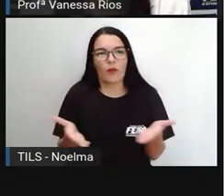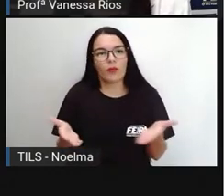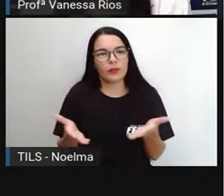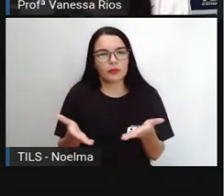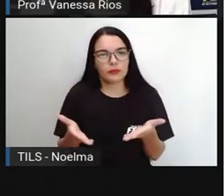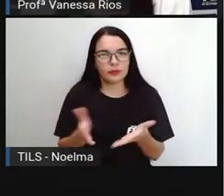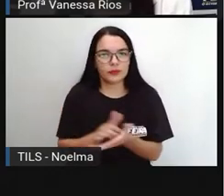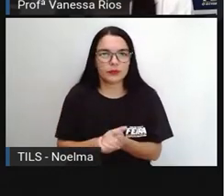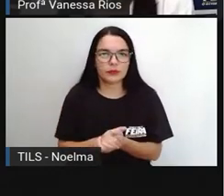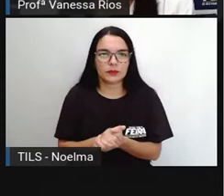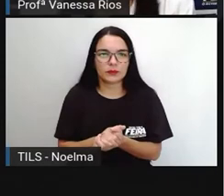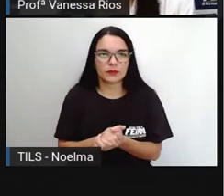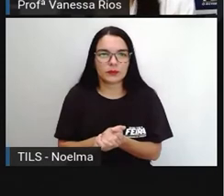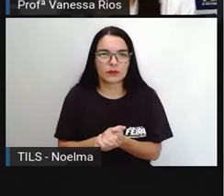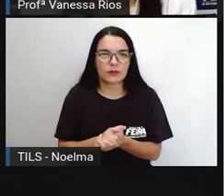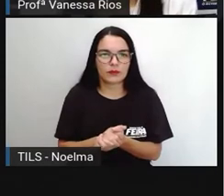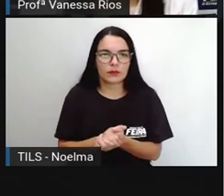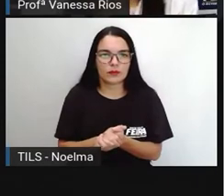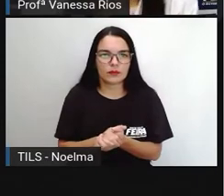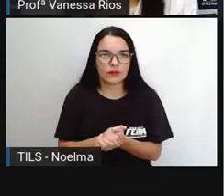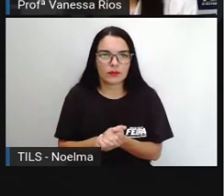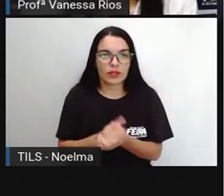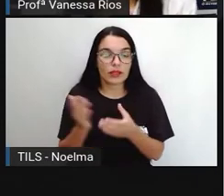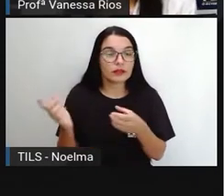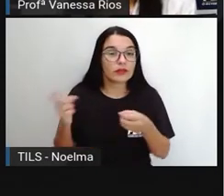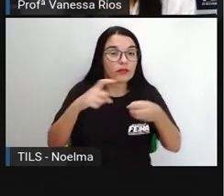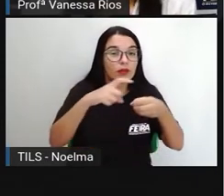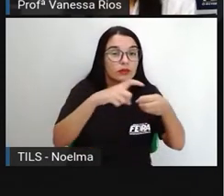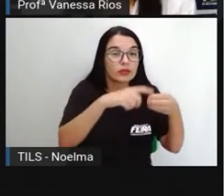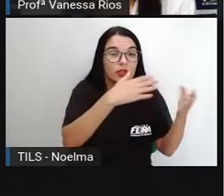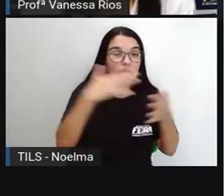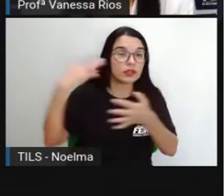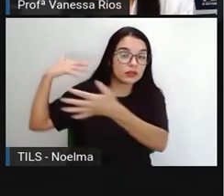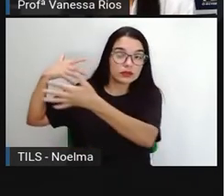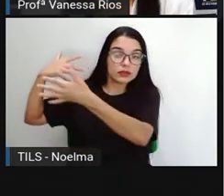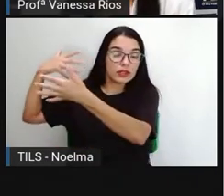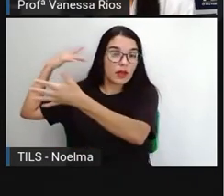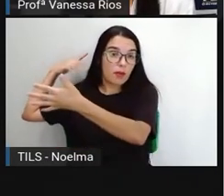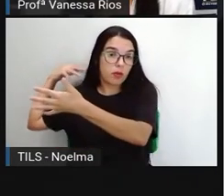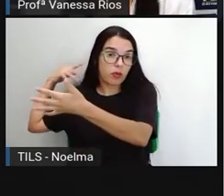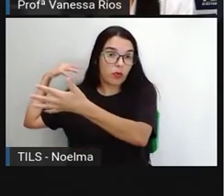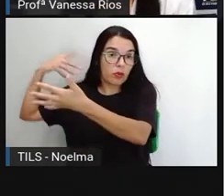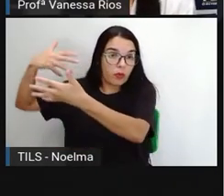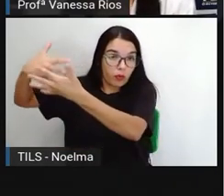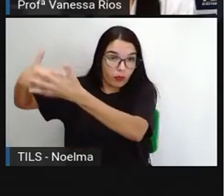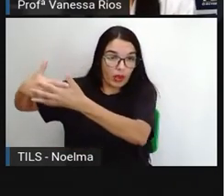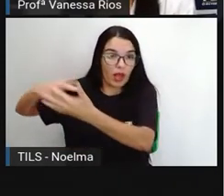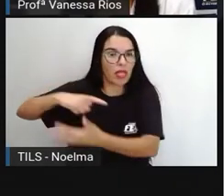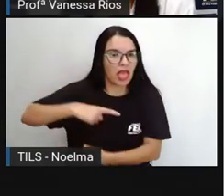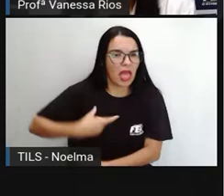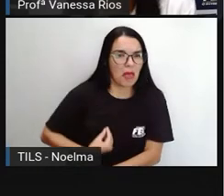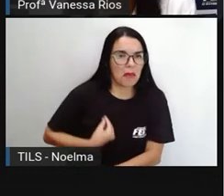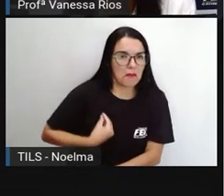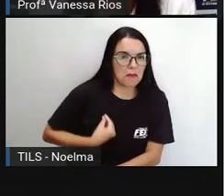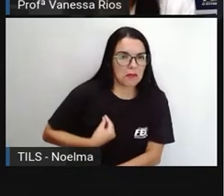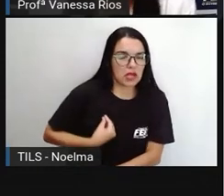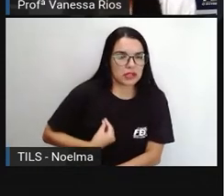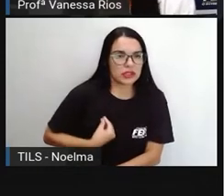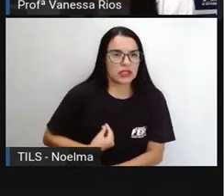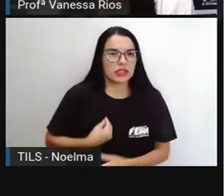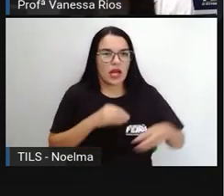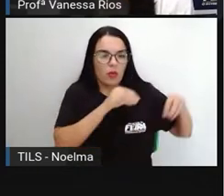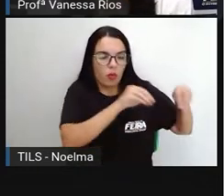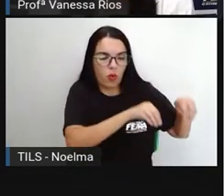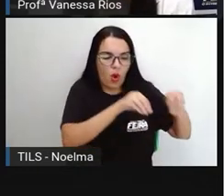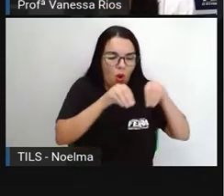estamos vivendo. Mas aí, voltando para a pré-história, que é o período aí em que o nomadismo foi predominante e a